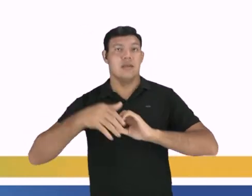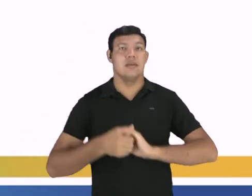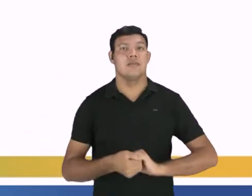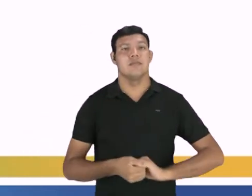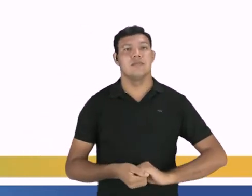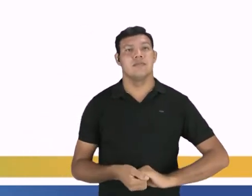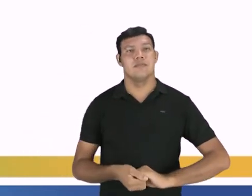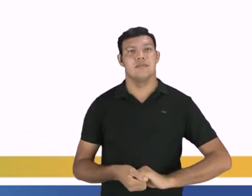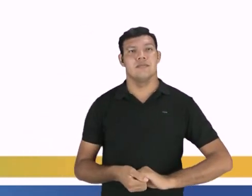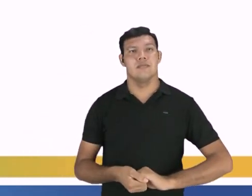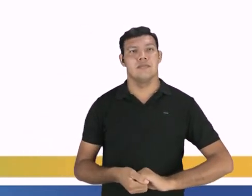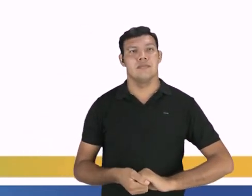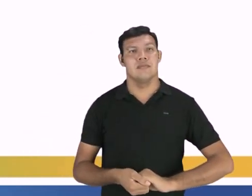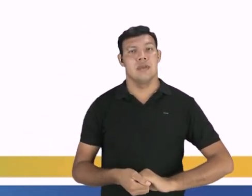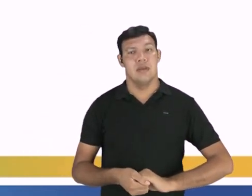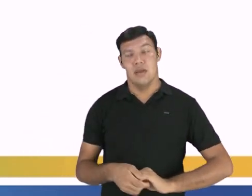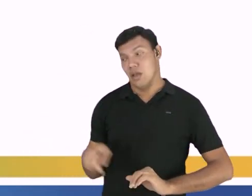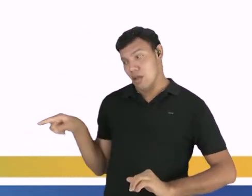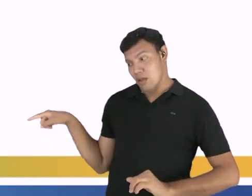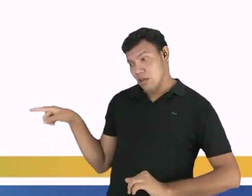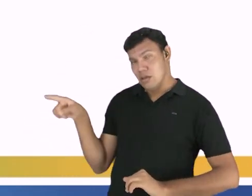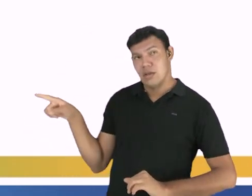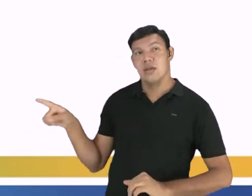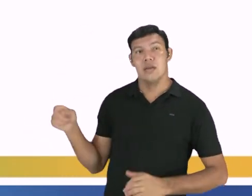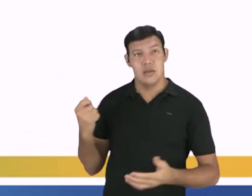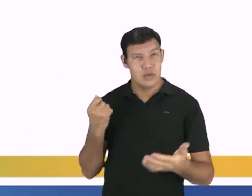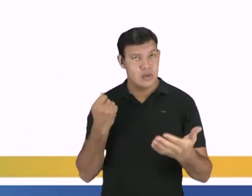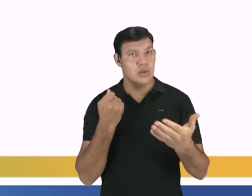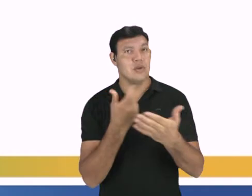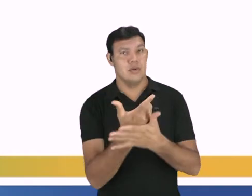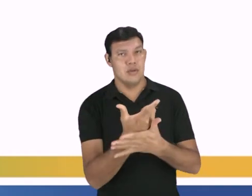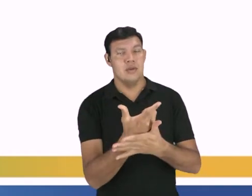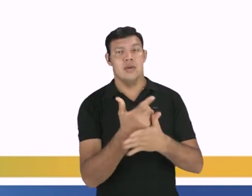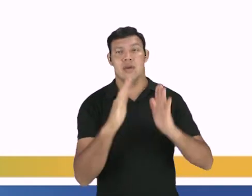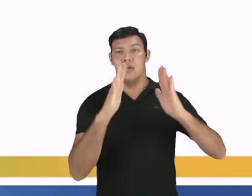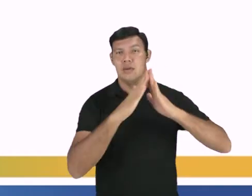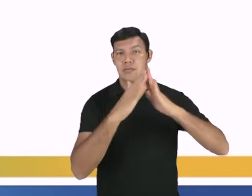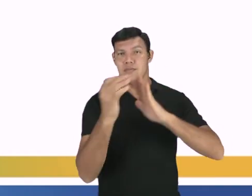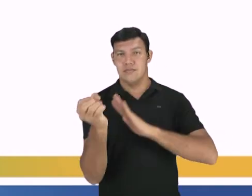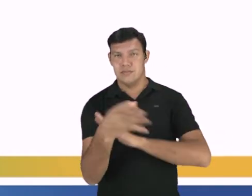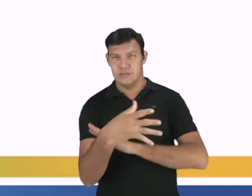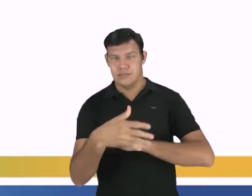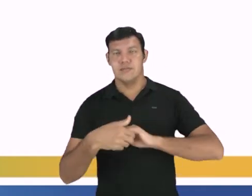new house. Eles comprarão uma casa nova. Então, nós temos aí